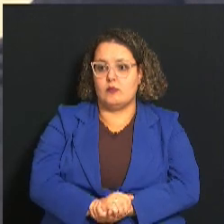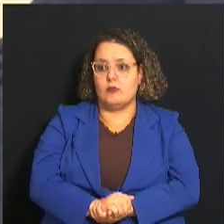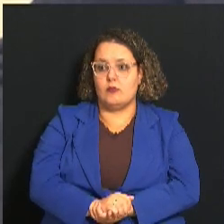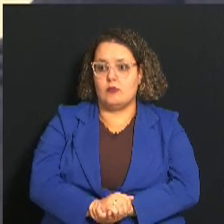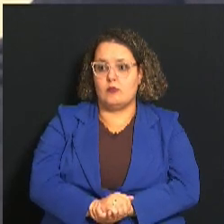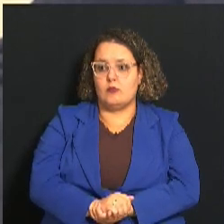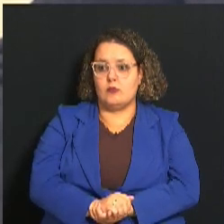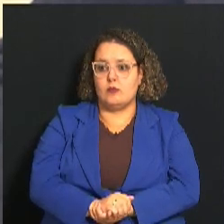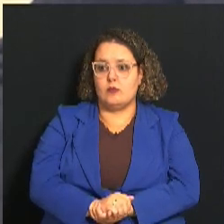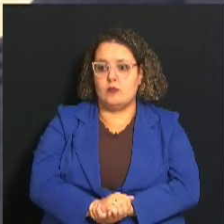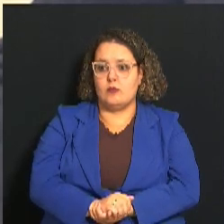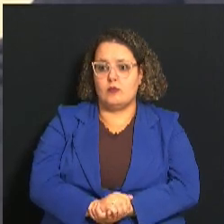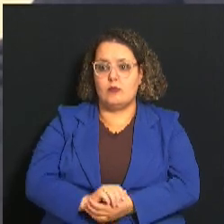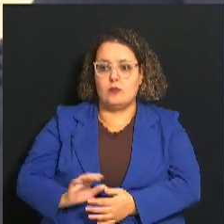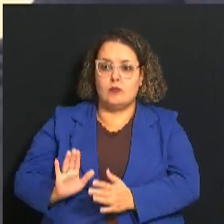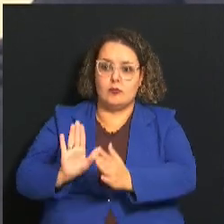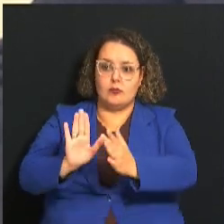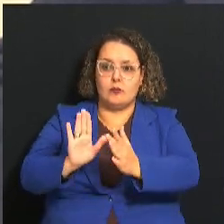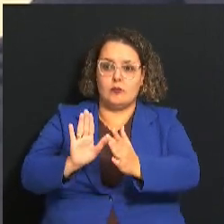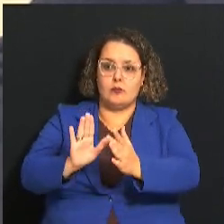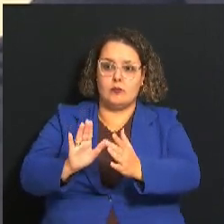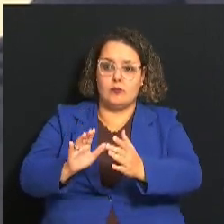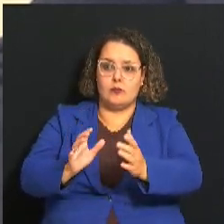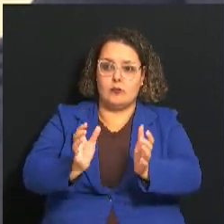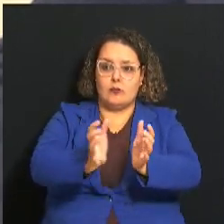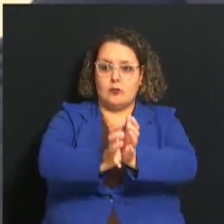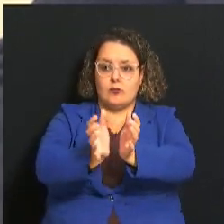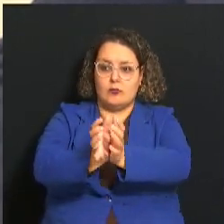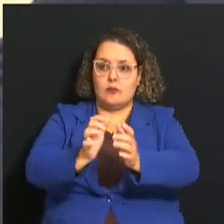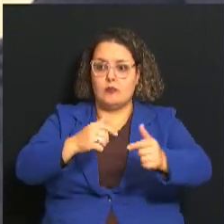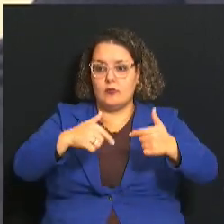a frente prevê criação de grupos de trabalho e